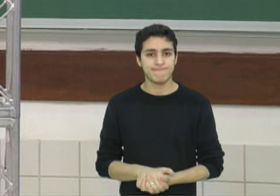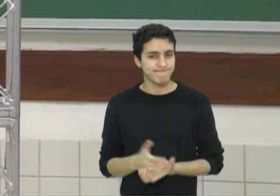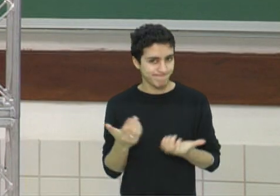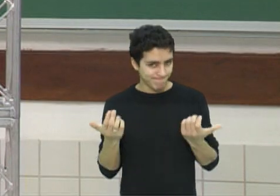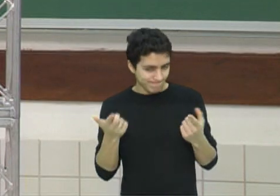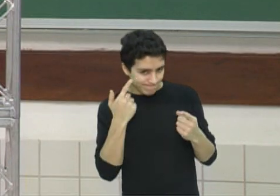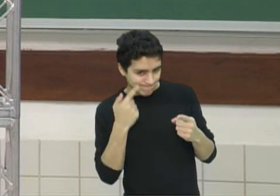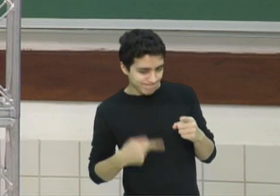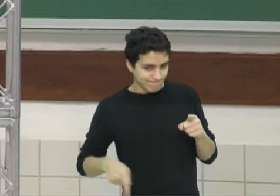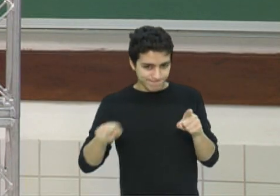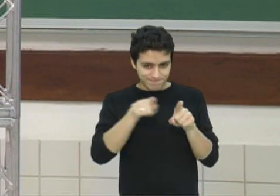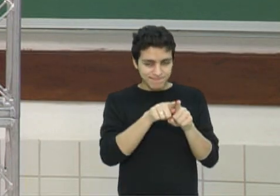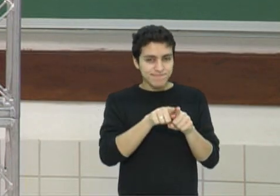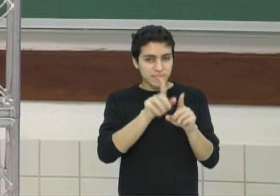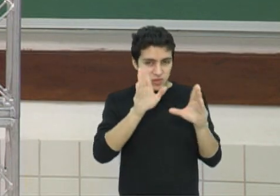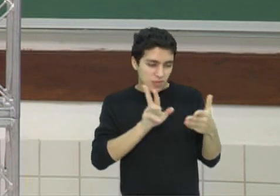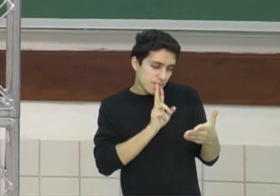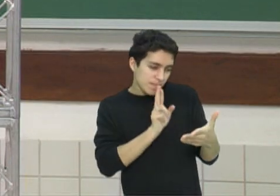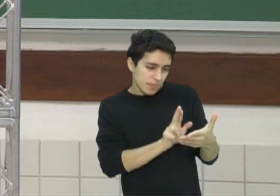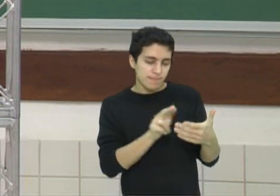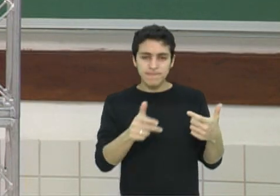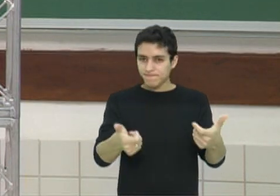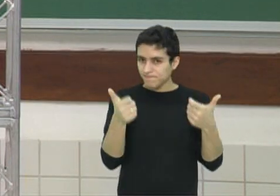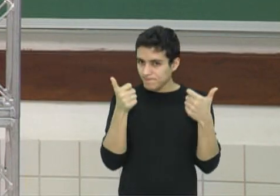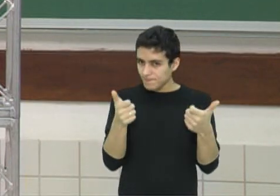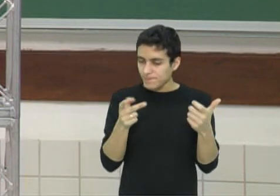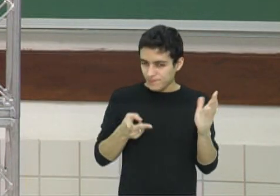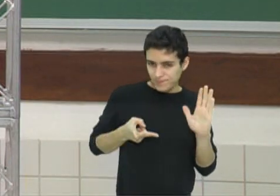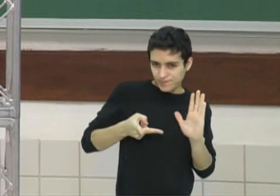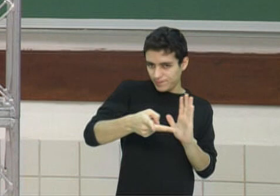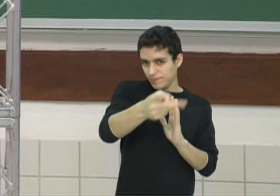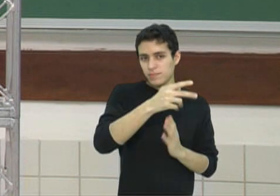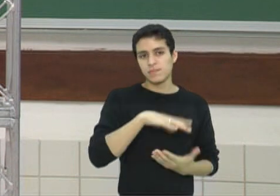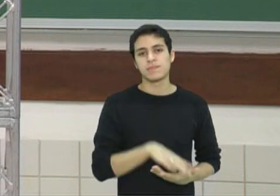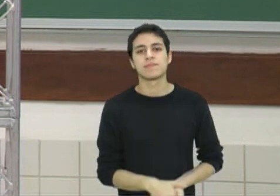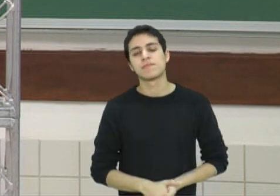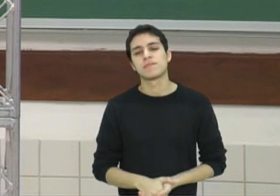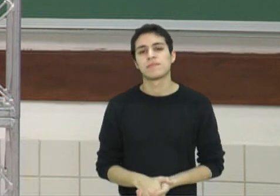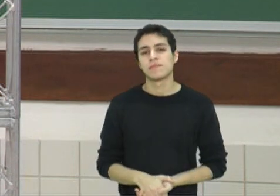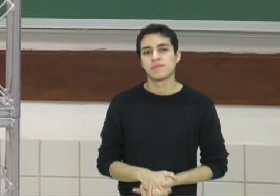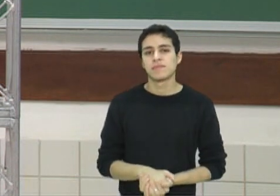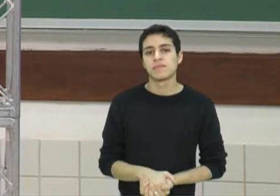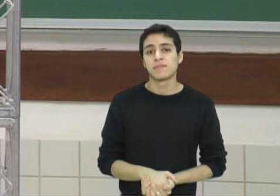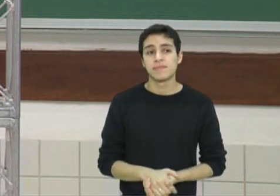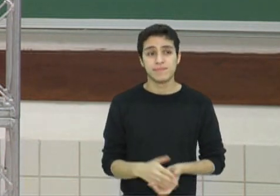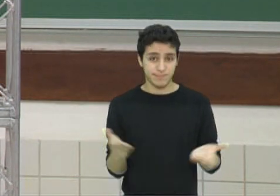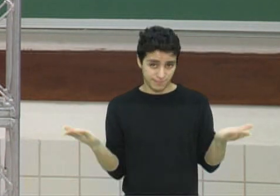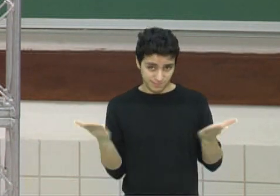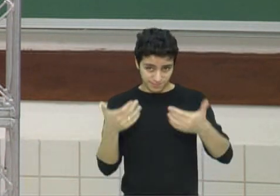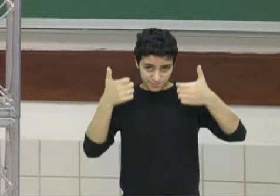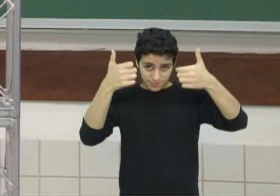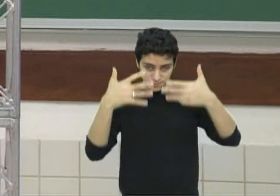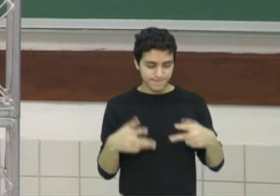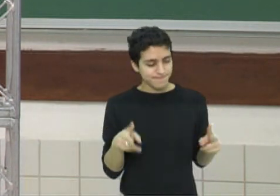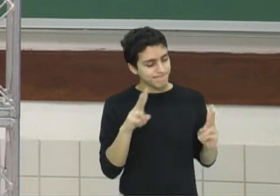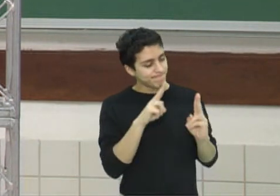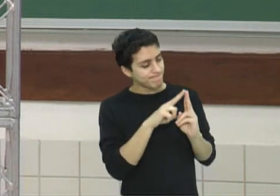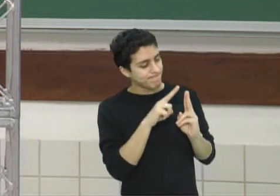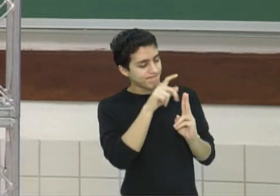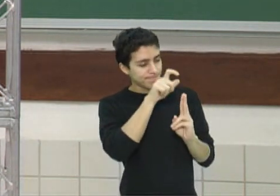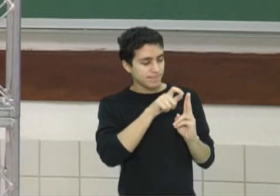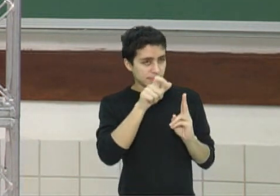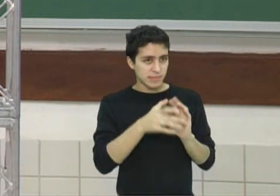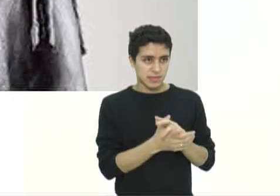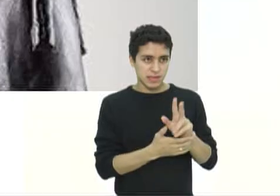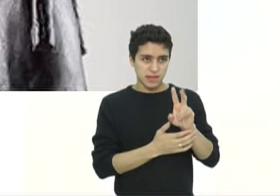Voltando, pessoal, responderam? Beleza, vamos seguir em diante. Agora eu quero falar de duas pessoas. Eu quero